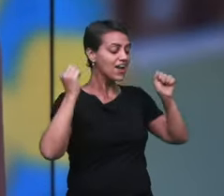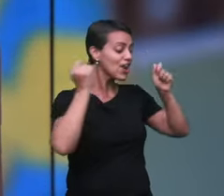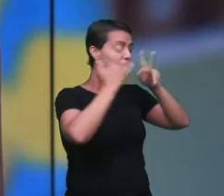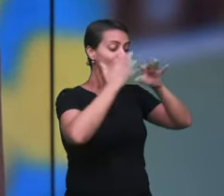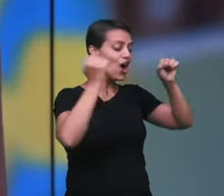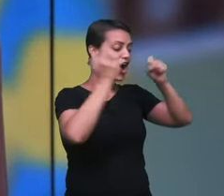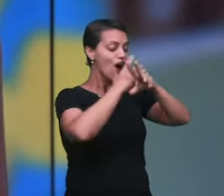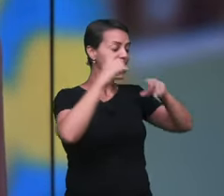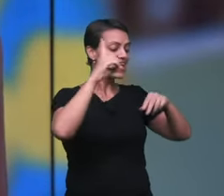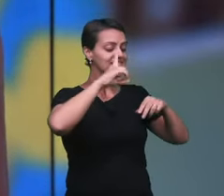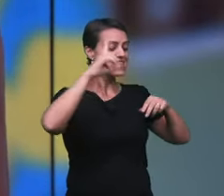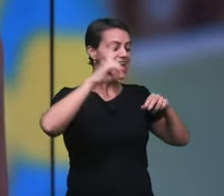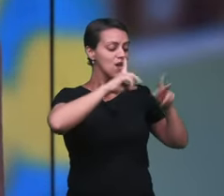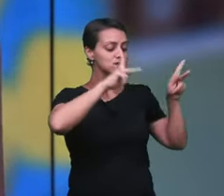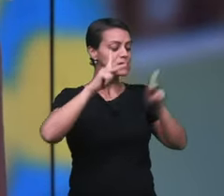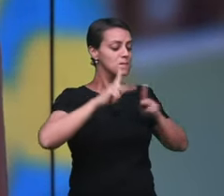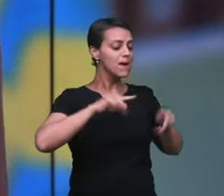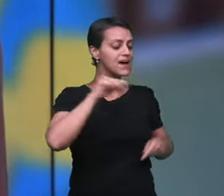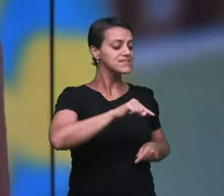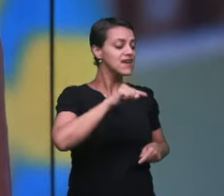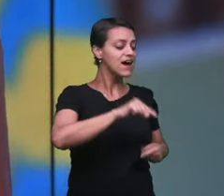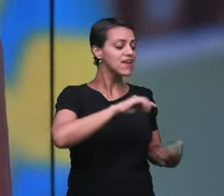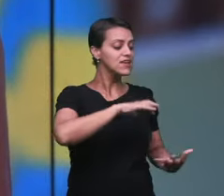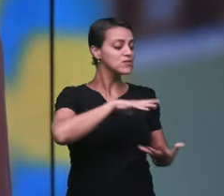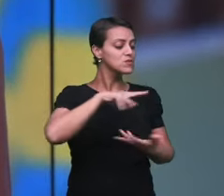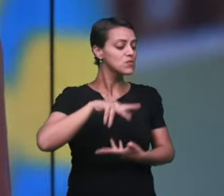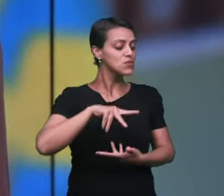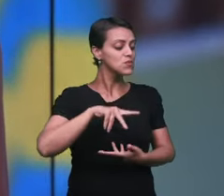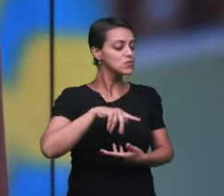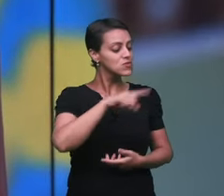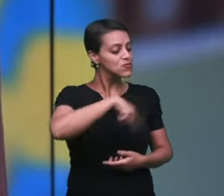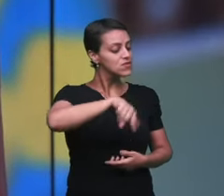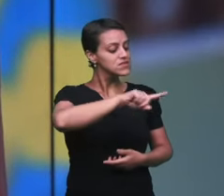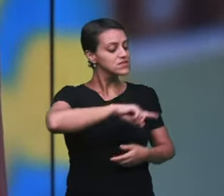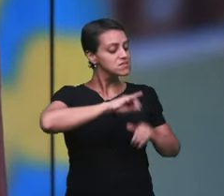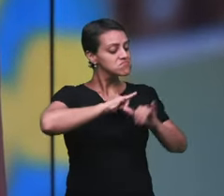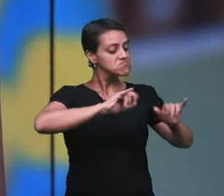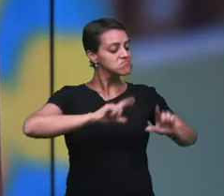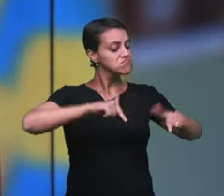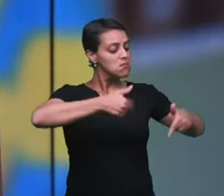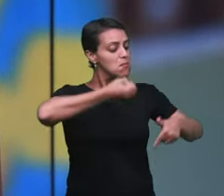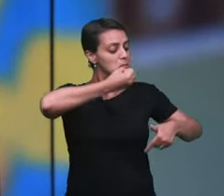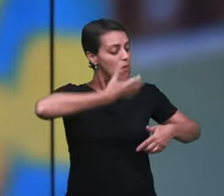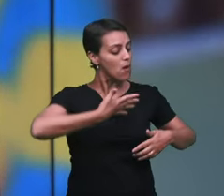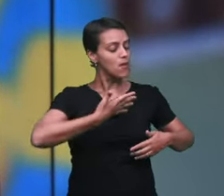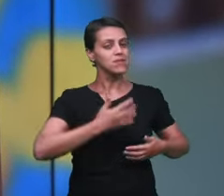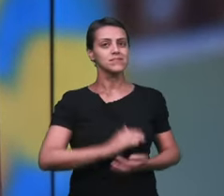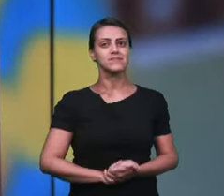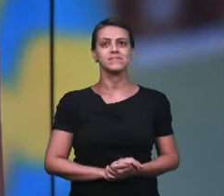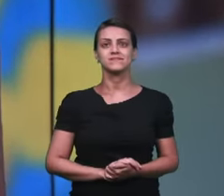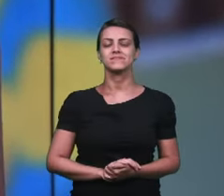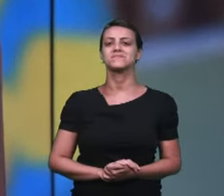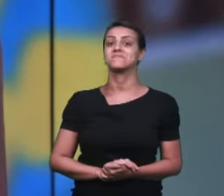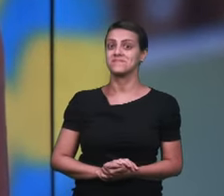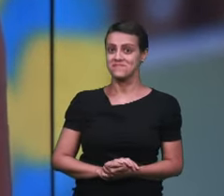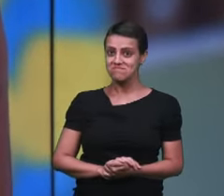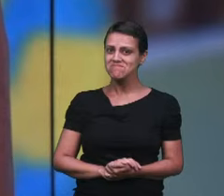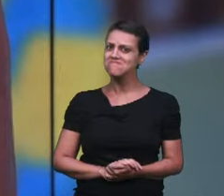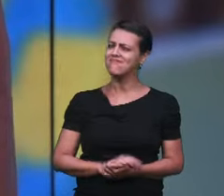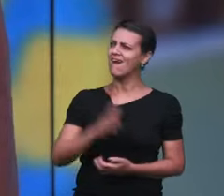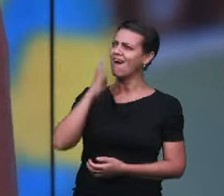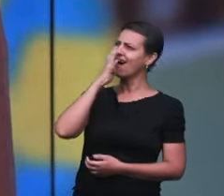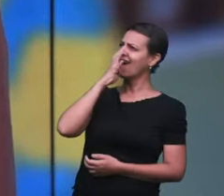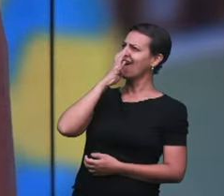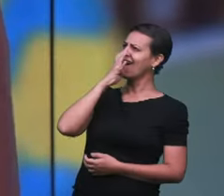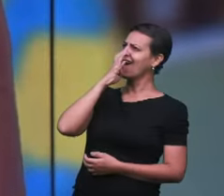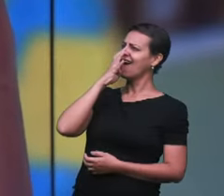alturas, paz na terra, boa vontade para com os homens. Imaginem que lindo! Um coral